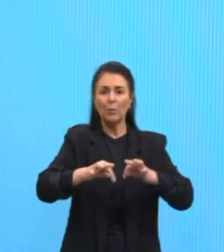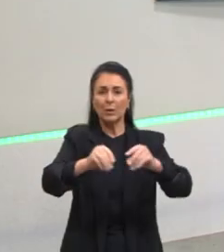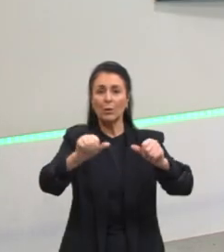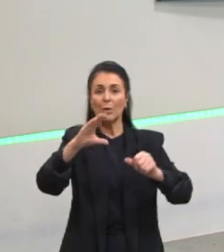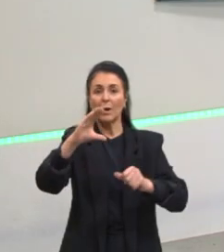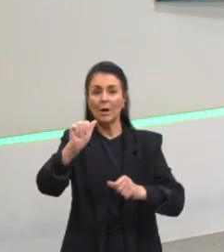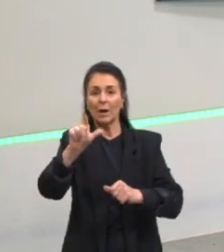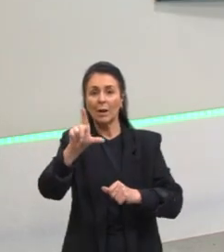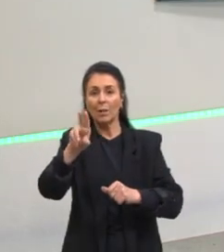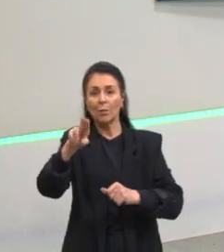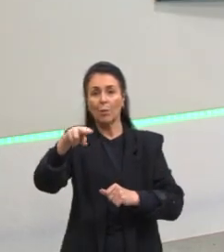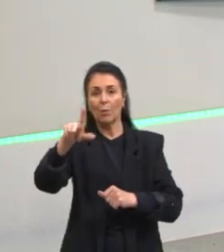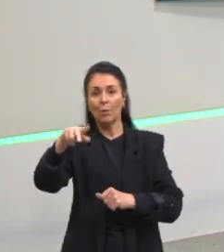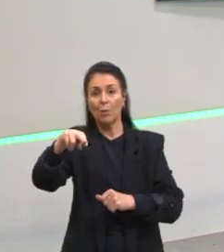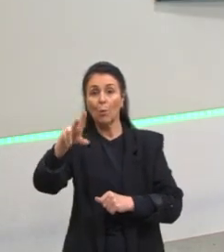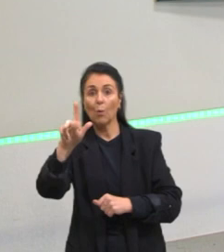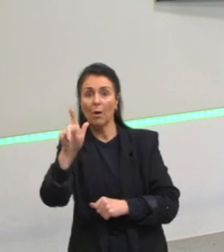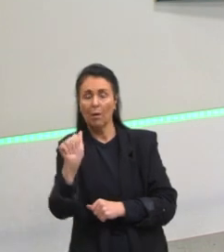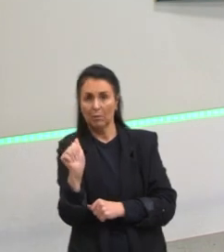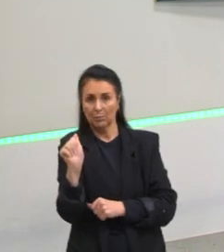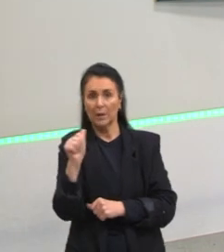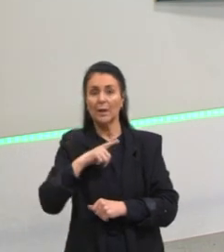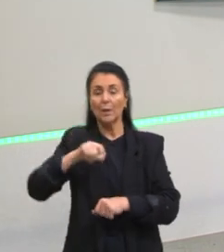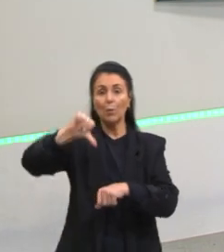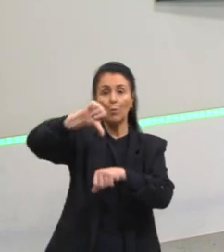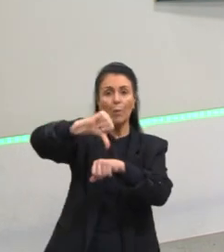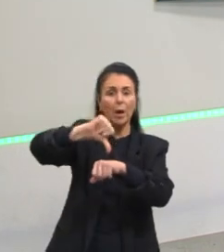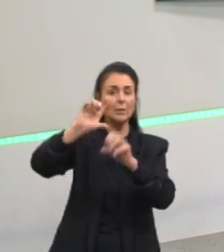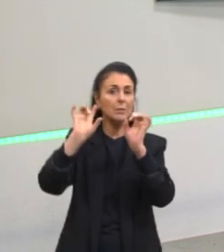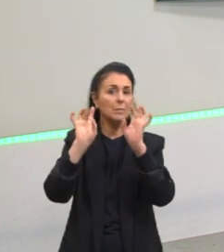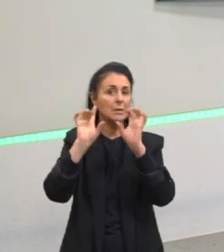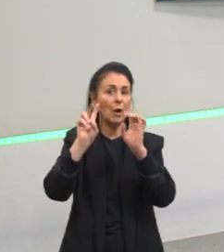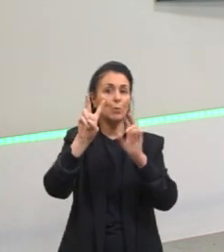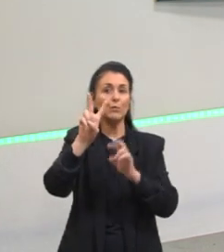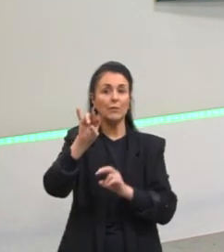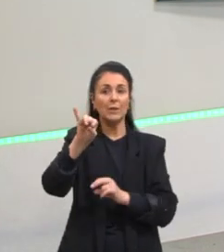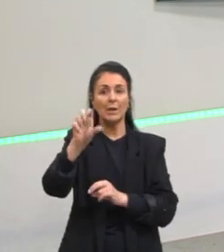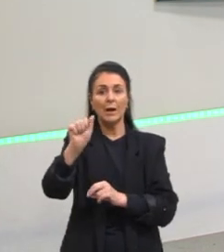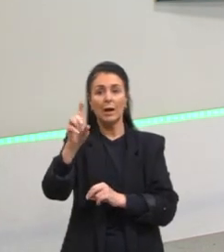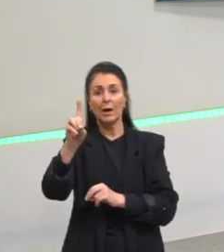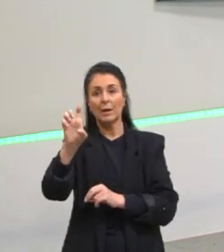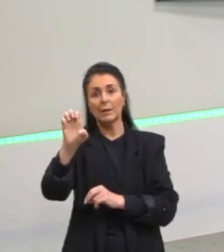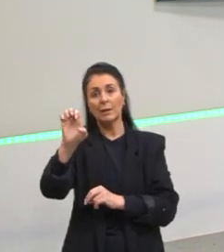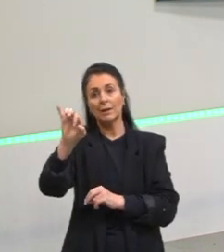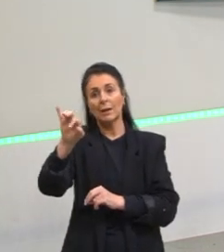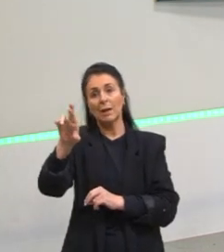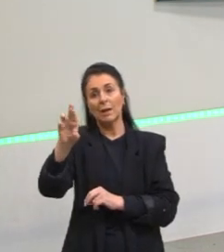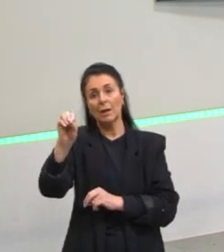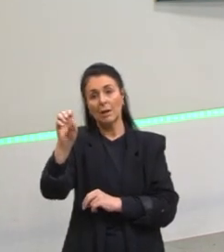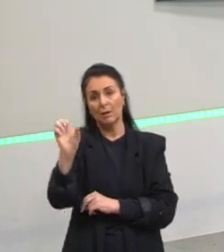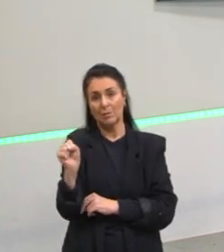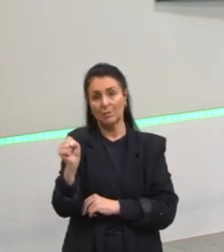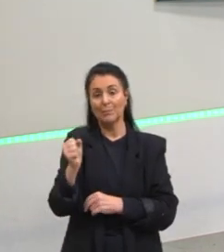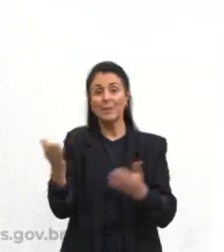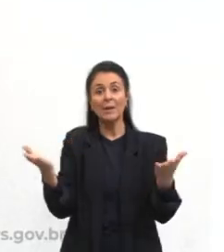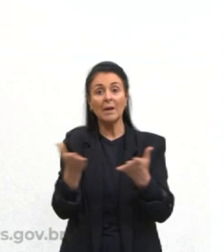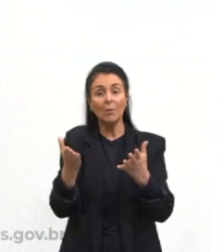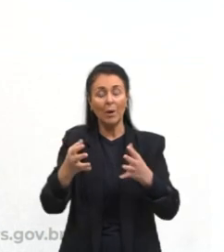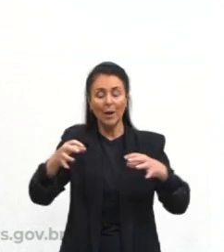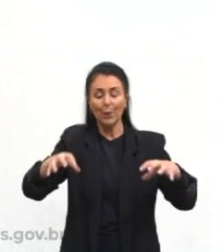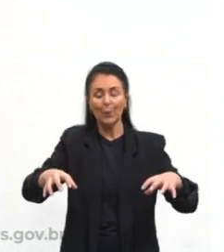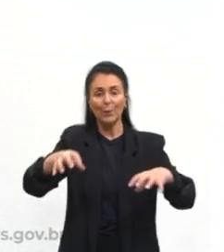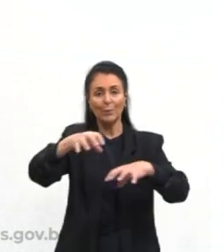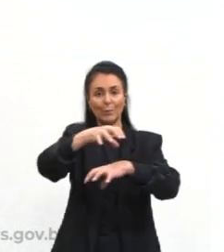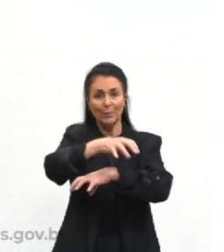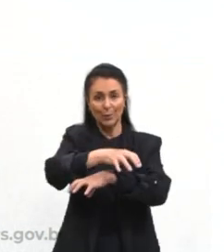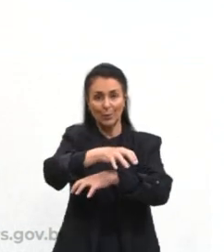dos Veadeiros tá gozada extremamente a atacado Oi e aí Nós entramos no Pantanal tá